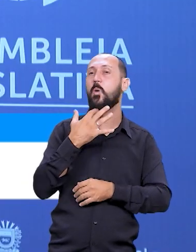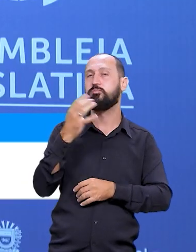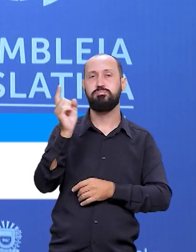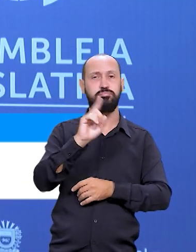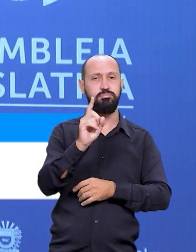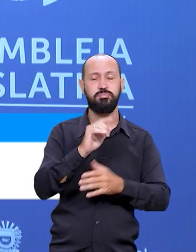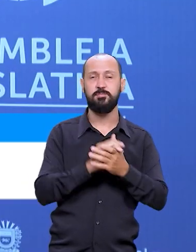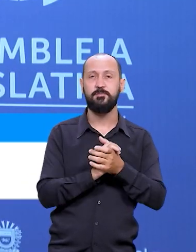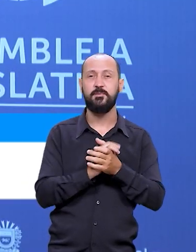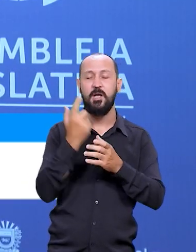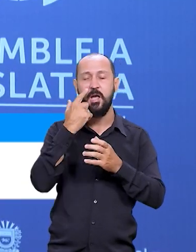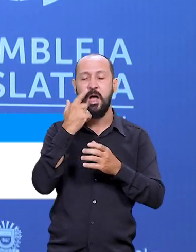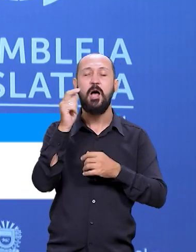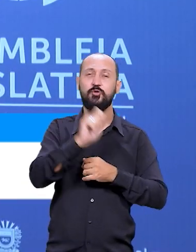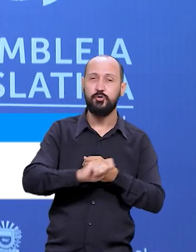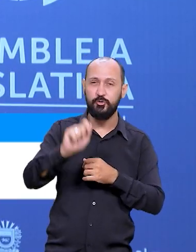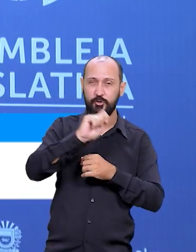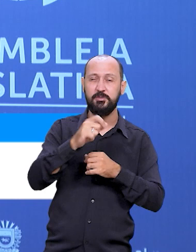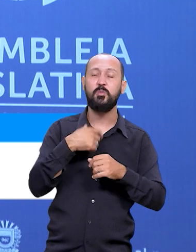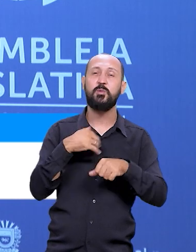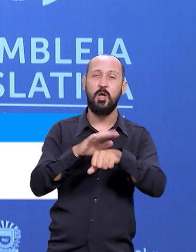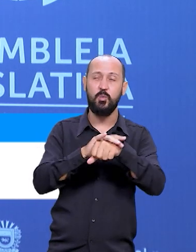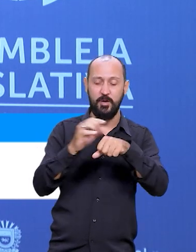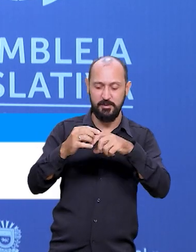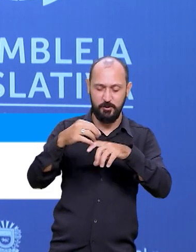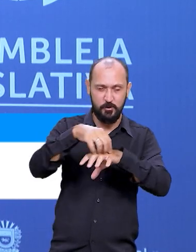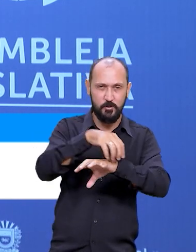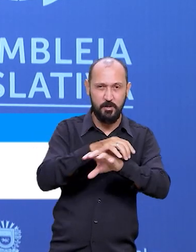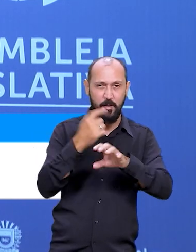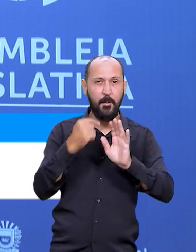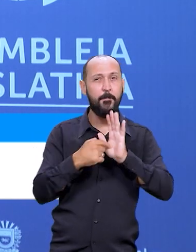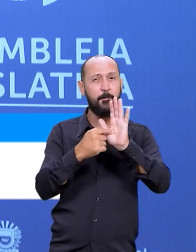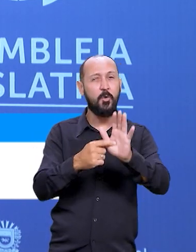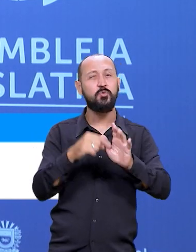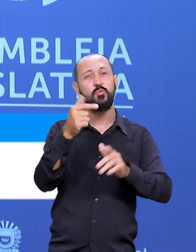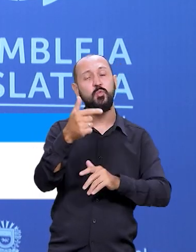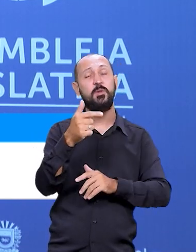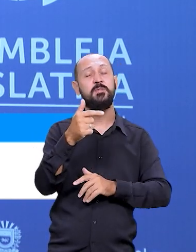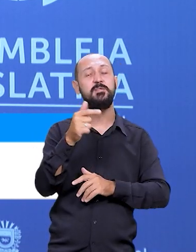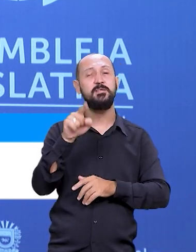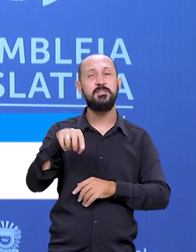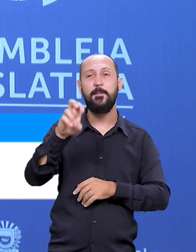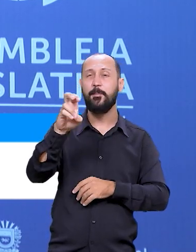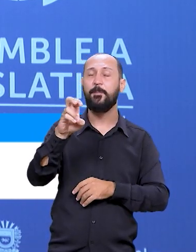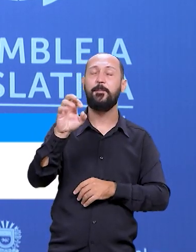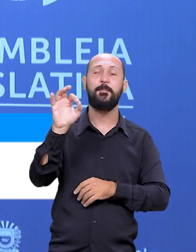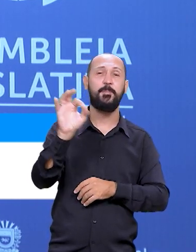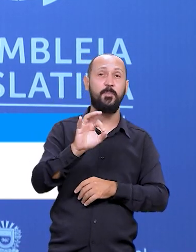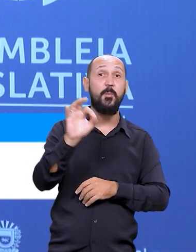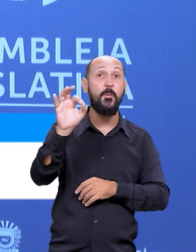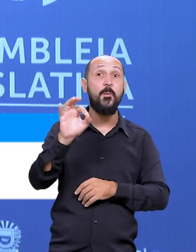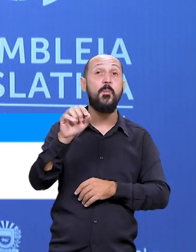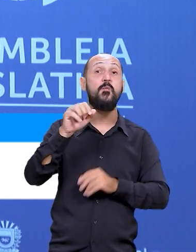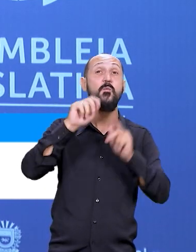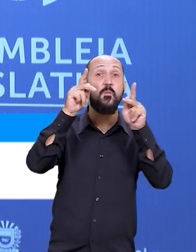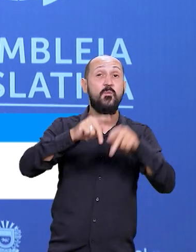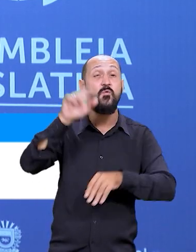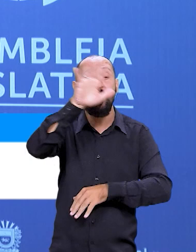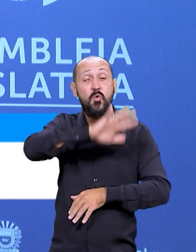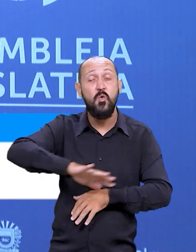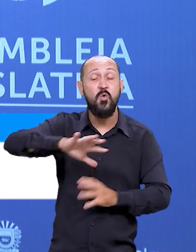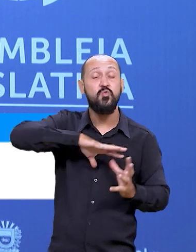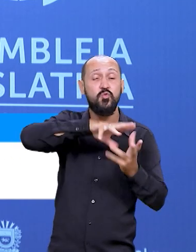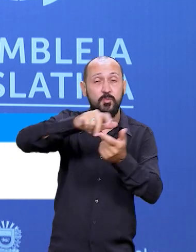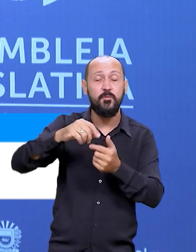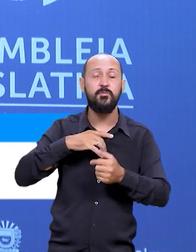Sociedade Brasileira de Reumatologia divulgou que a fibromialgia afeta 2,5% da população mundial. Diante disso,